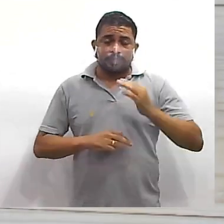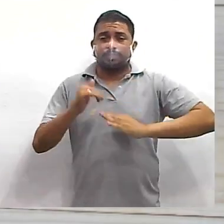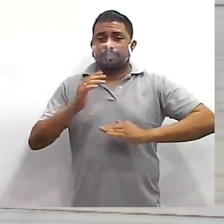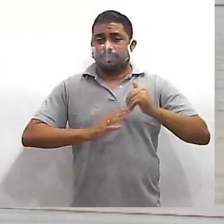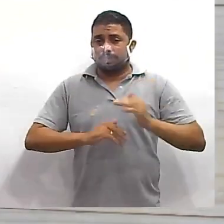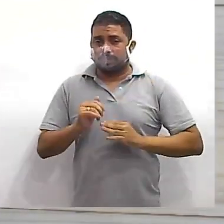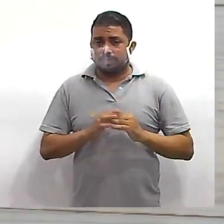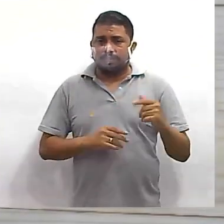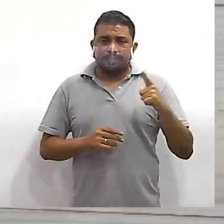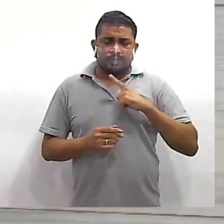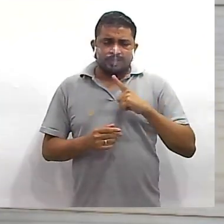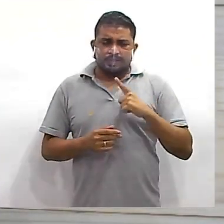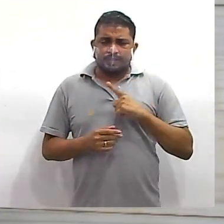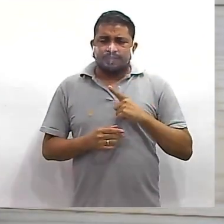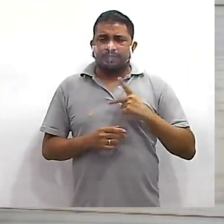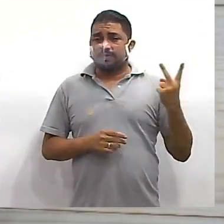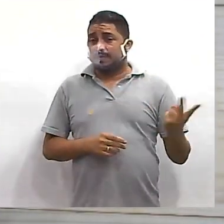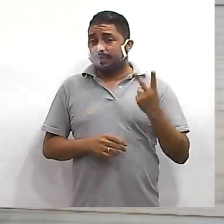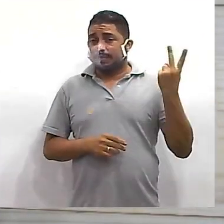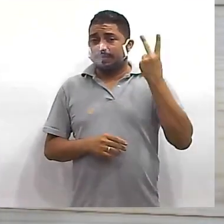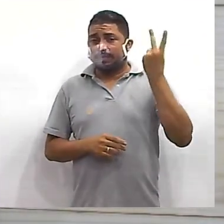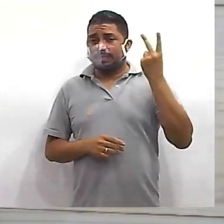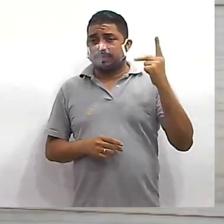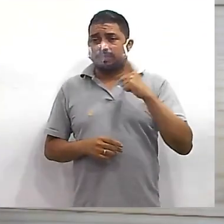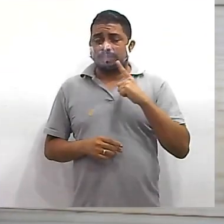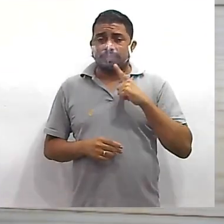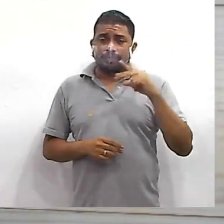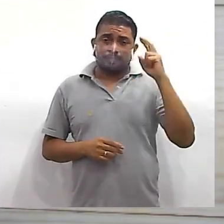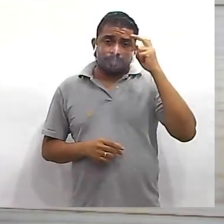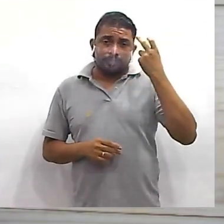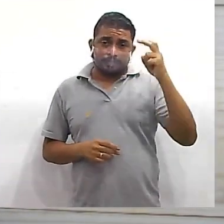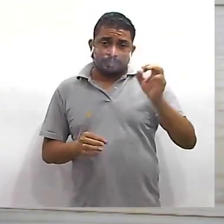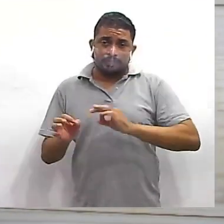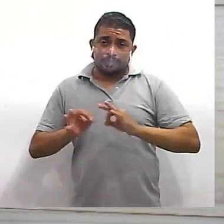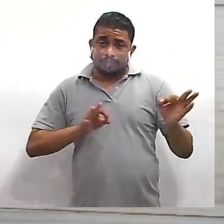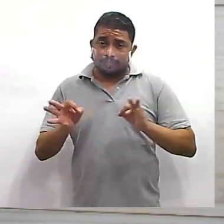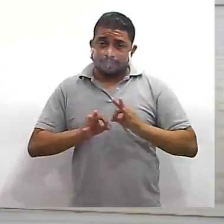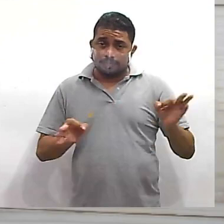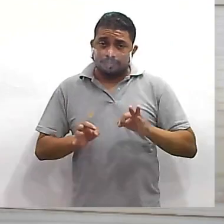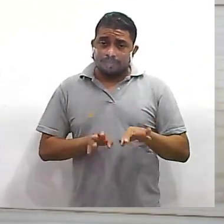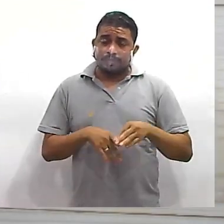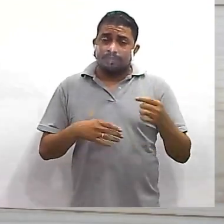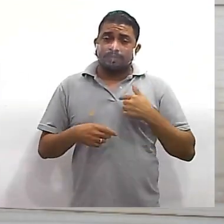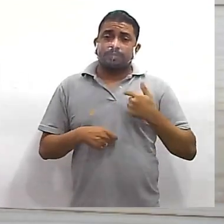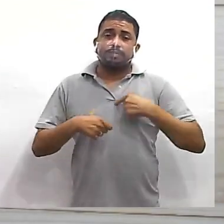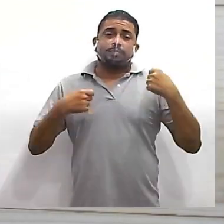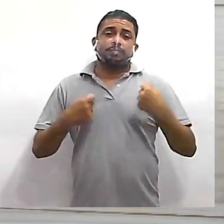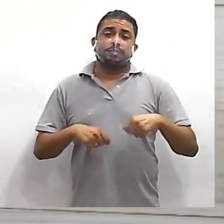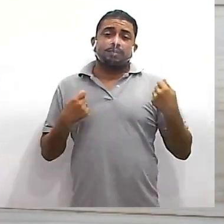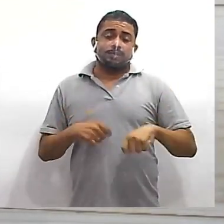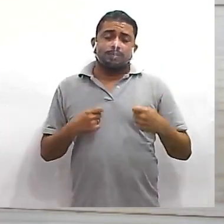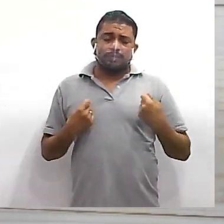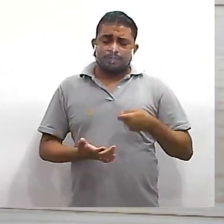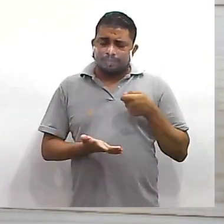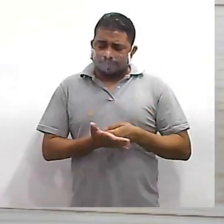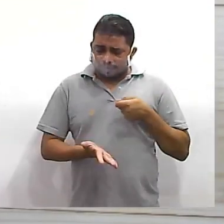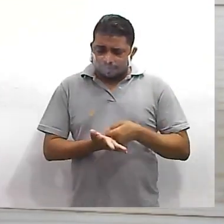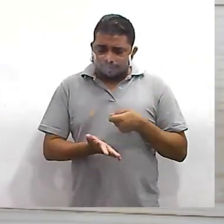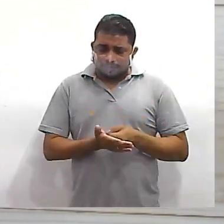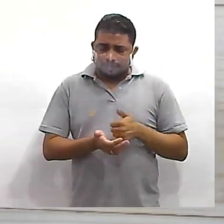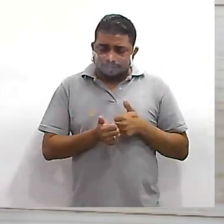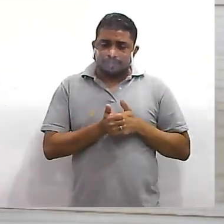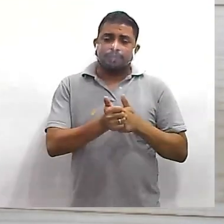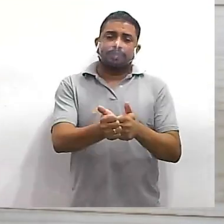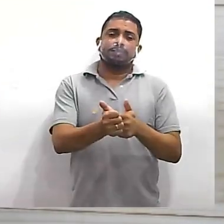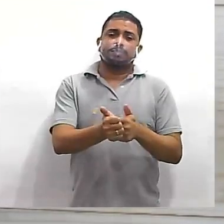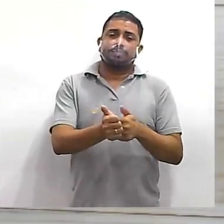sei que existem valores, eu sei que existe uma cultura organizacional por ali, e eu preciso tentar seguir isso para que